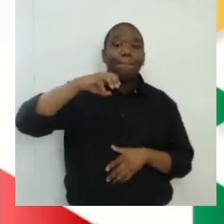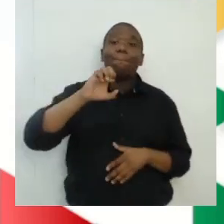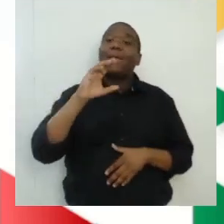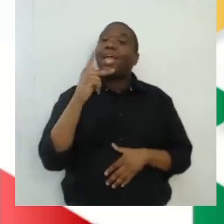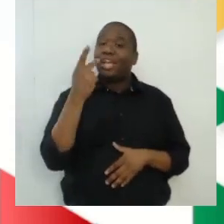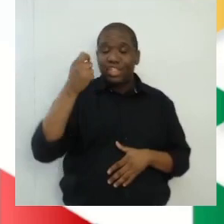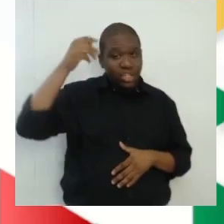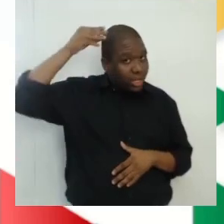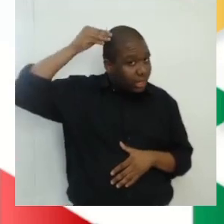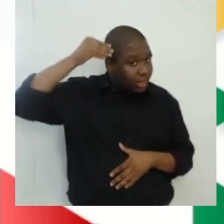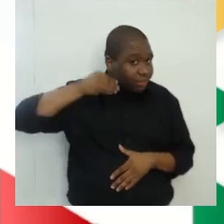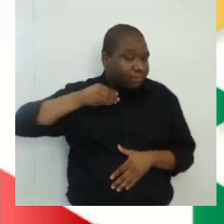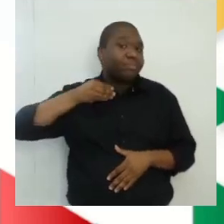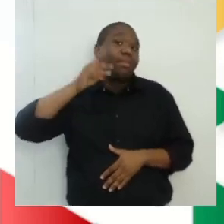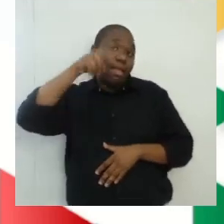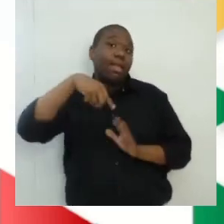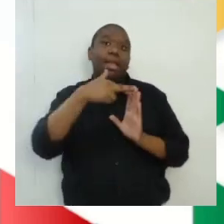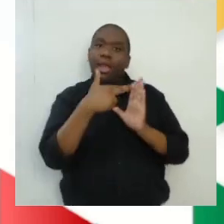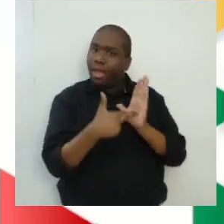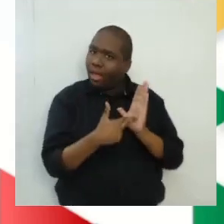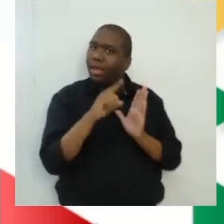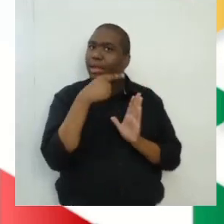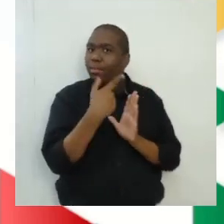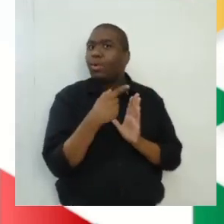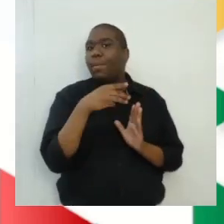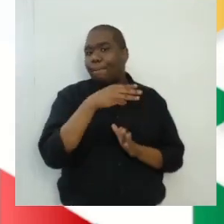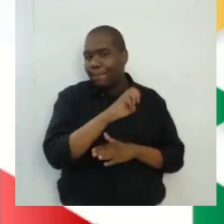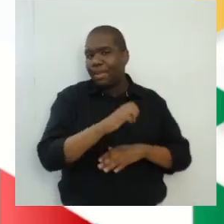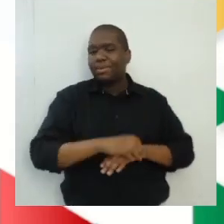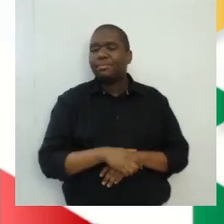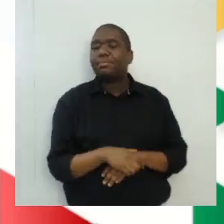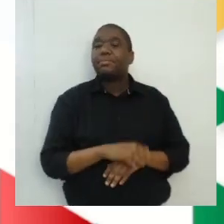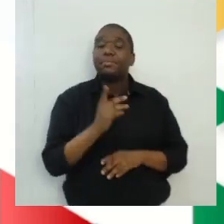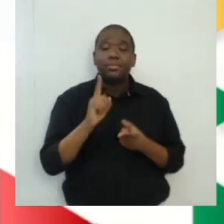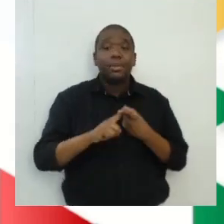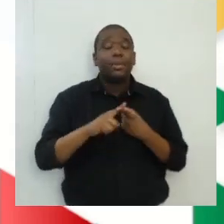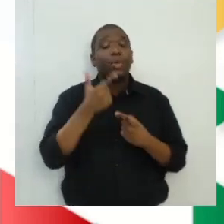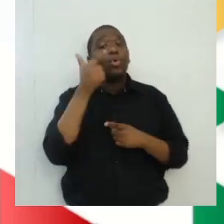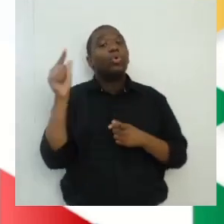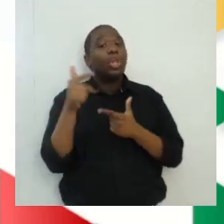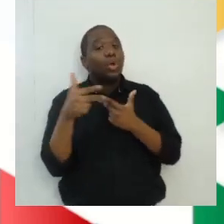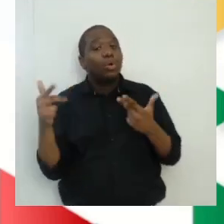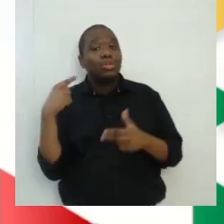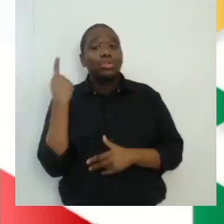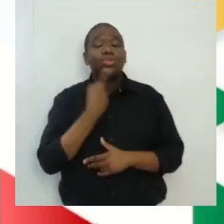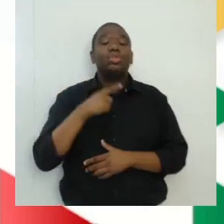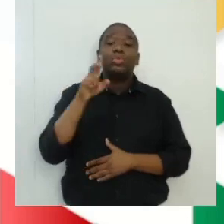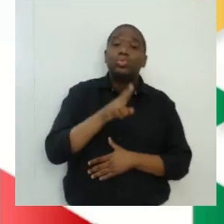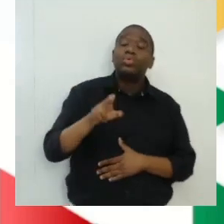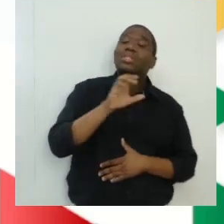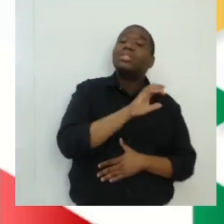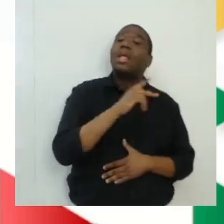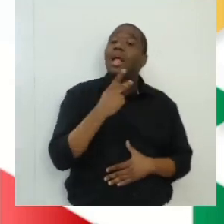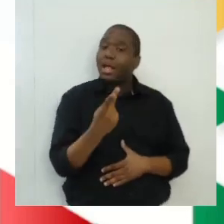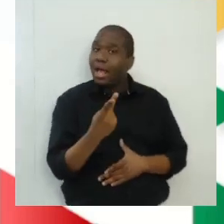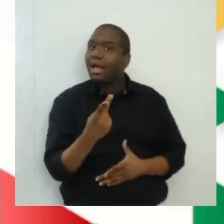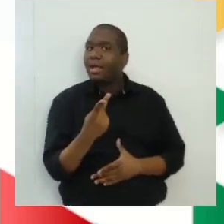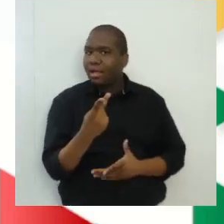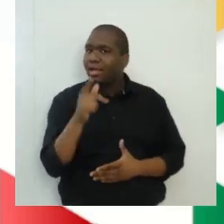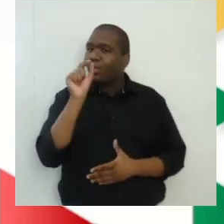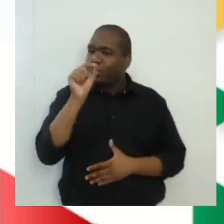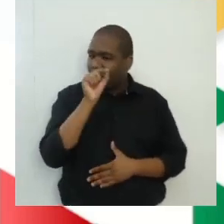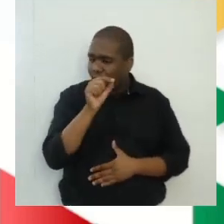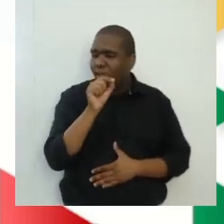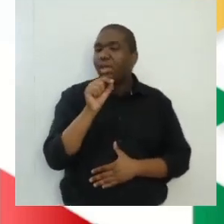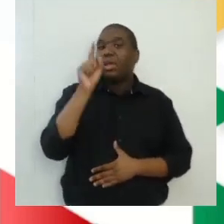vindo depois do me, tá, gente? Outra situação em que utilizamos o CH ao invés do X é com relação